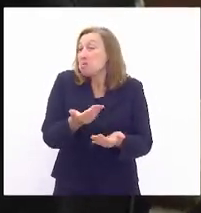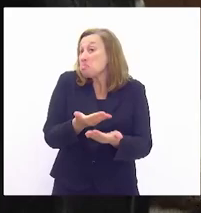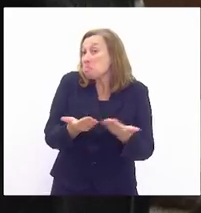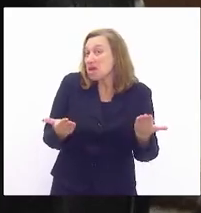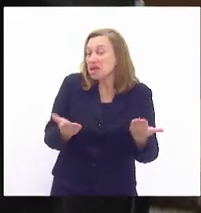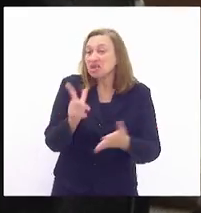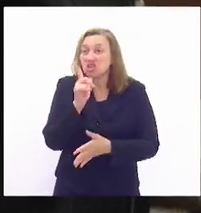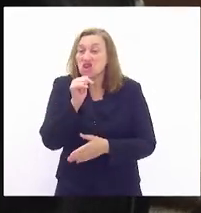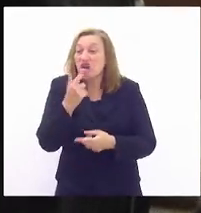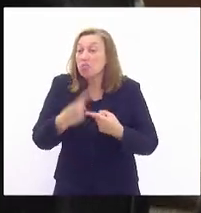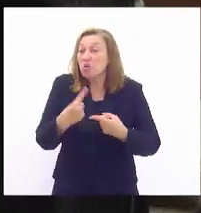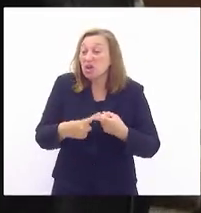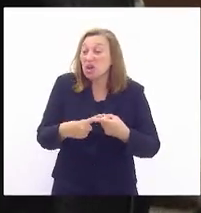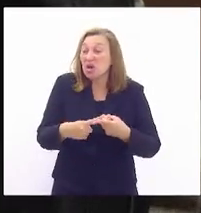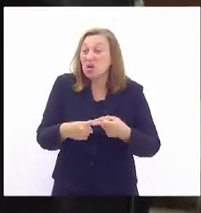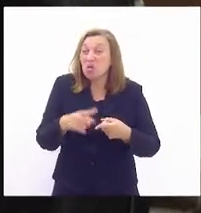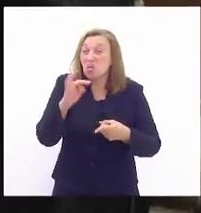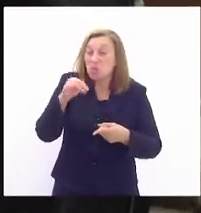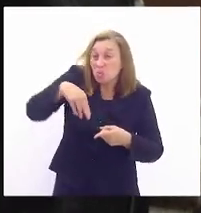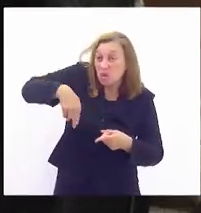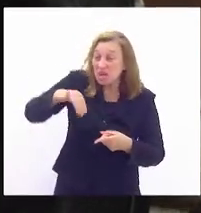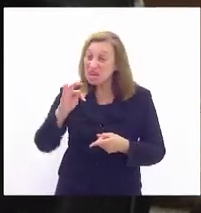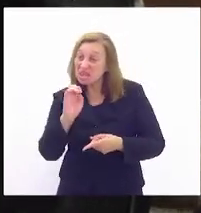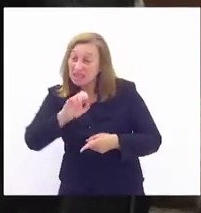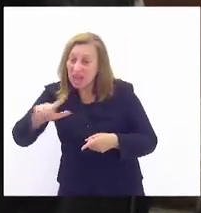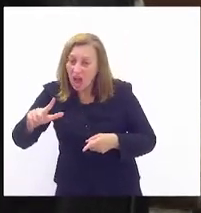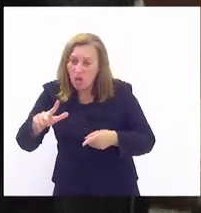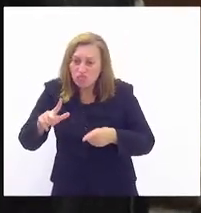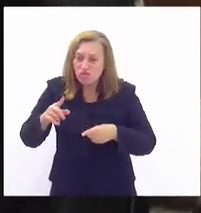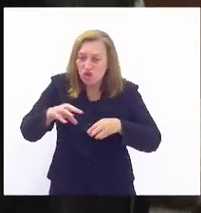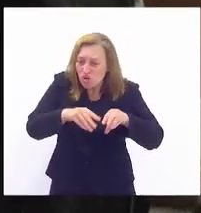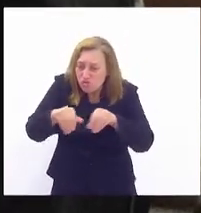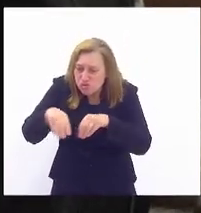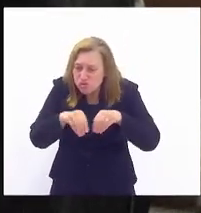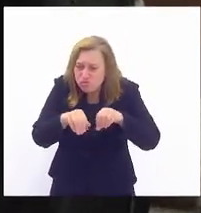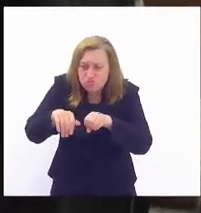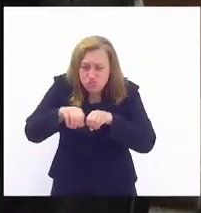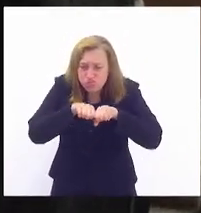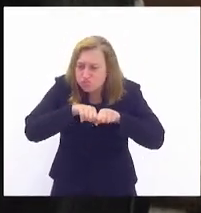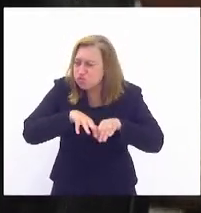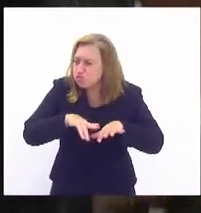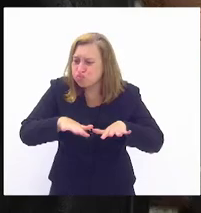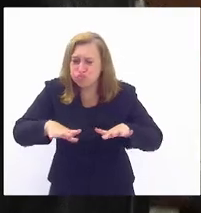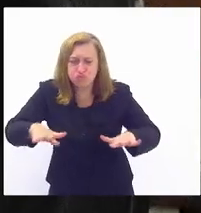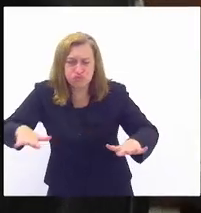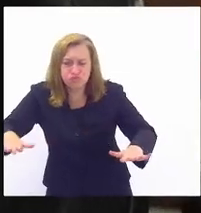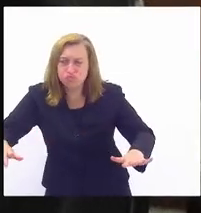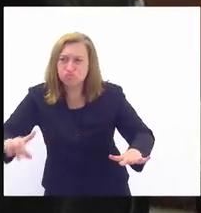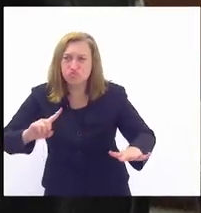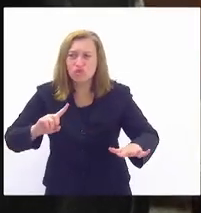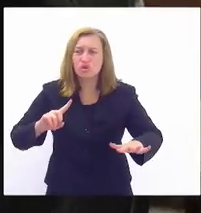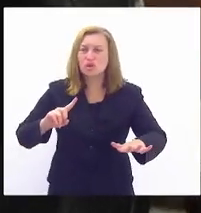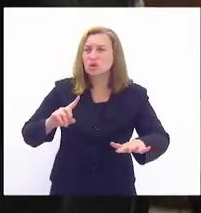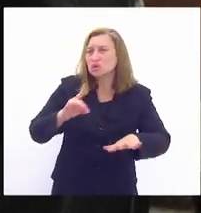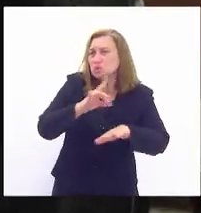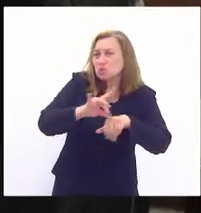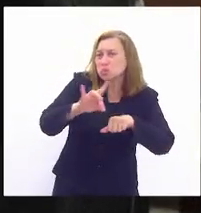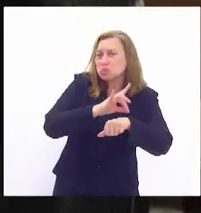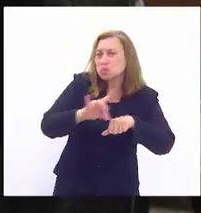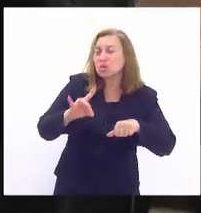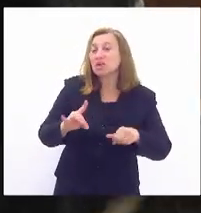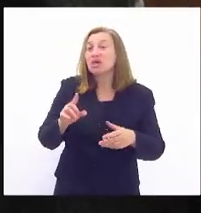estar lotado de poeira. Certo dia eu tive a curiosidade de pegar um ímã de alto-falante